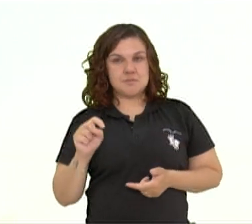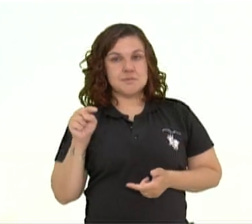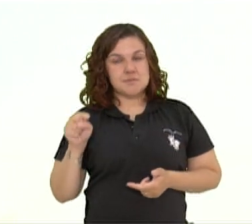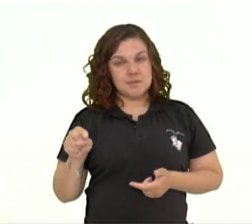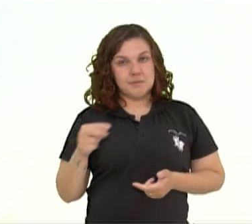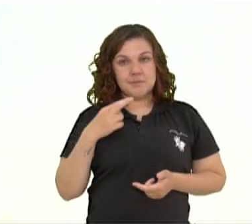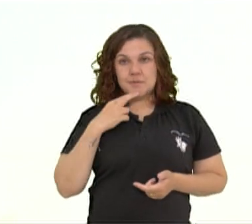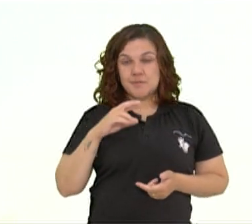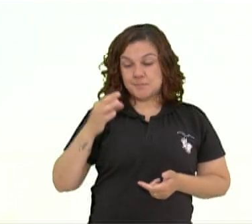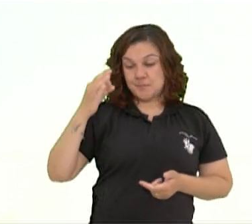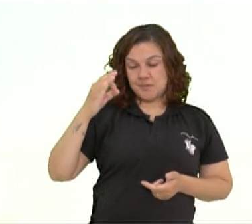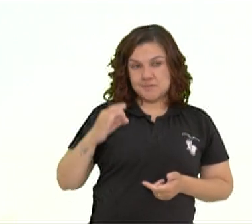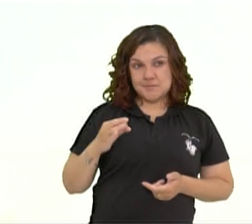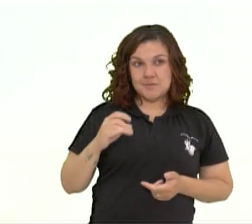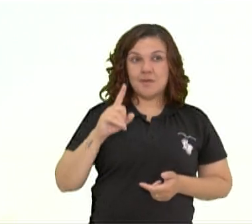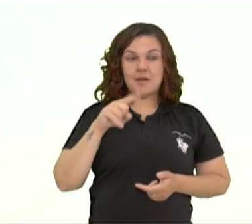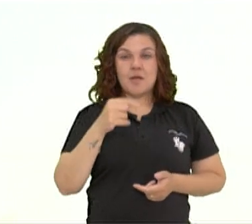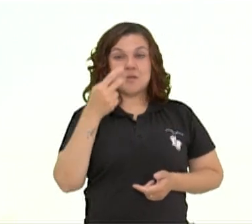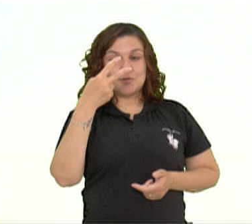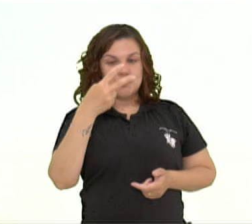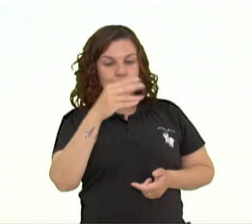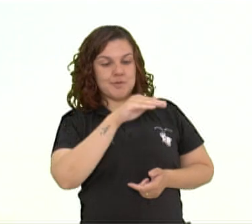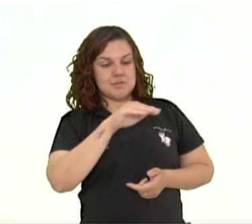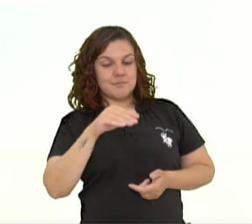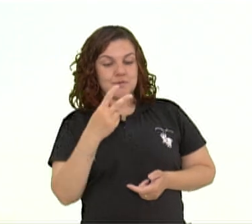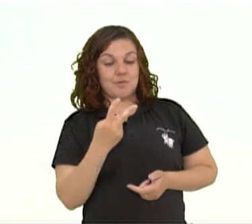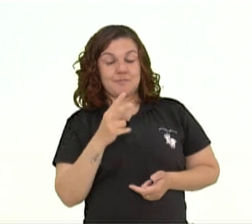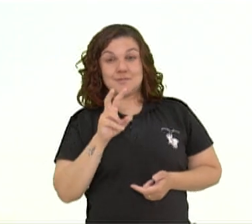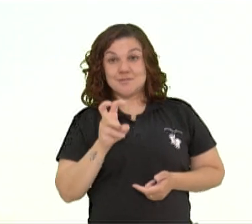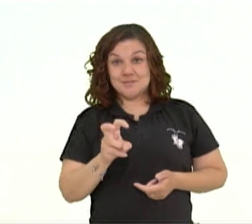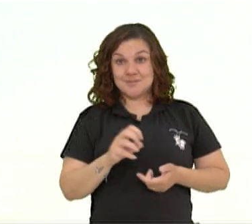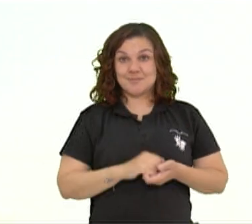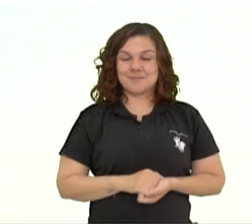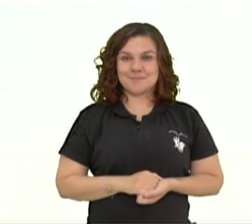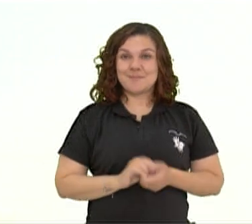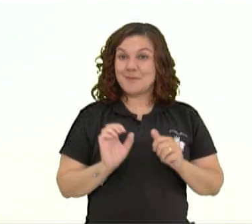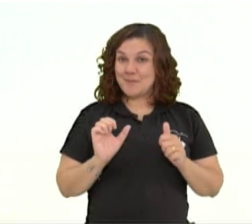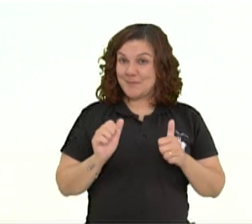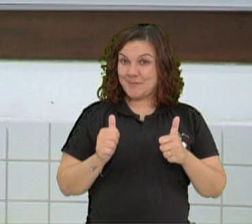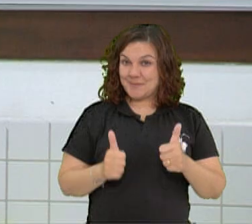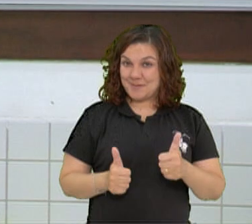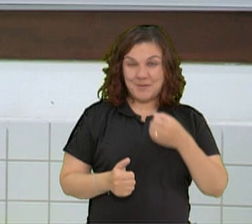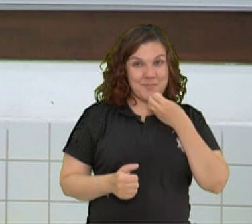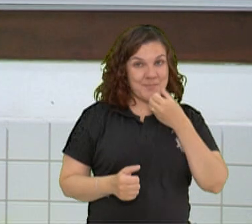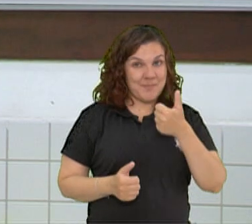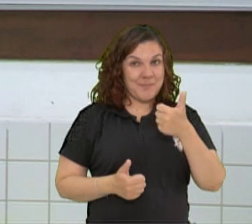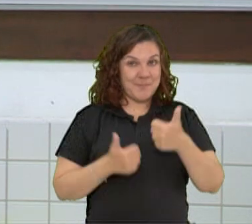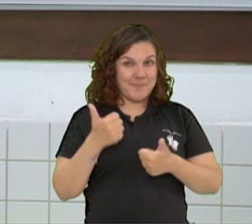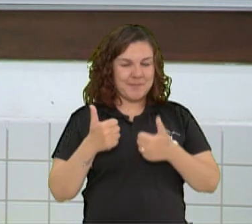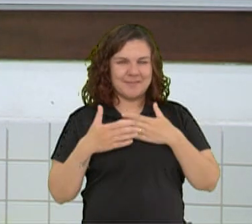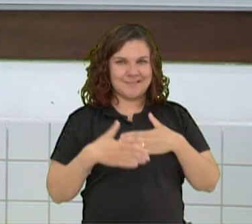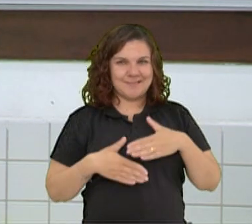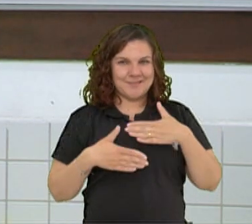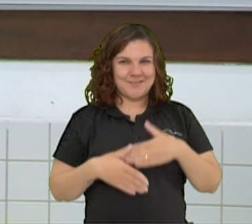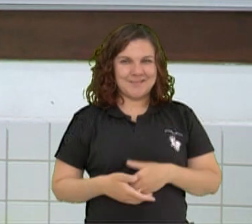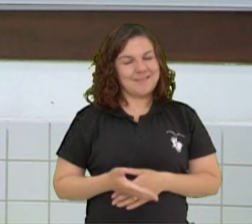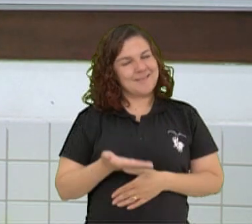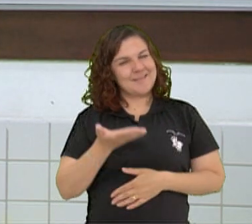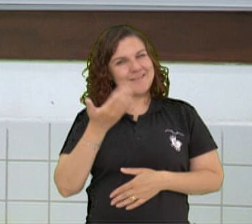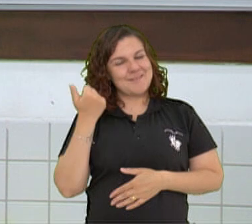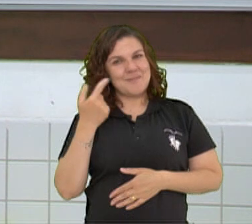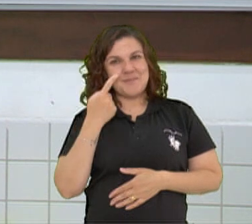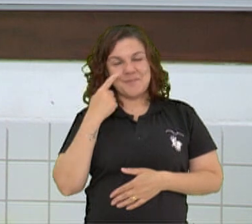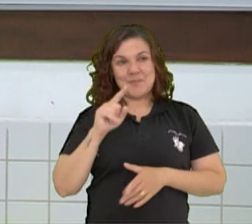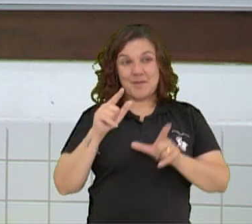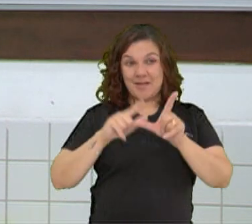a resposta certa é 2,25 avos. Tá bom? Belezinha, tranquilo? Vamos ver qual